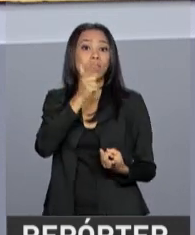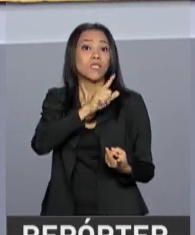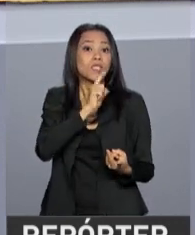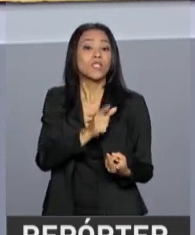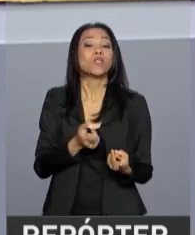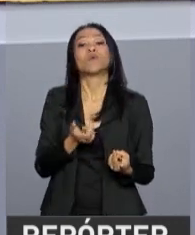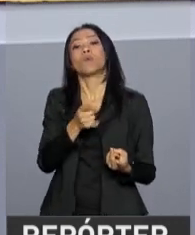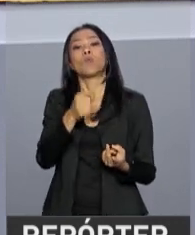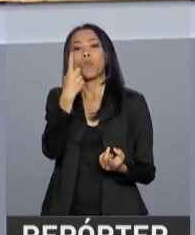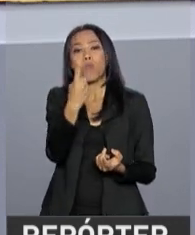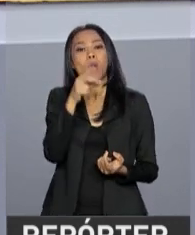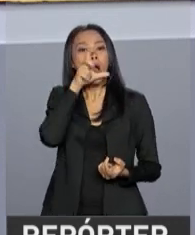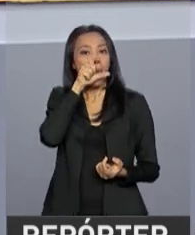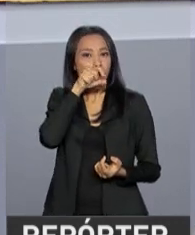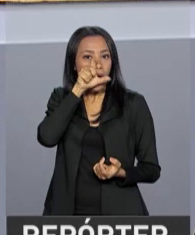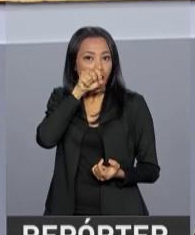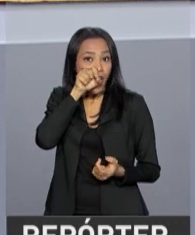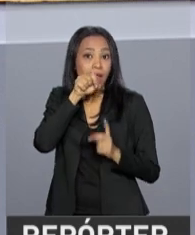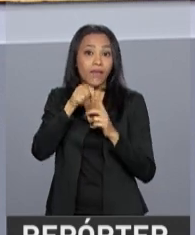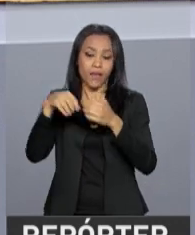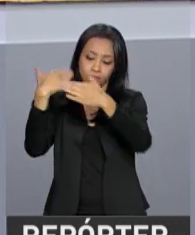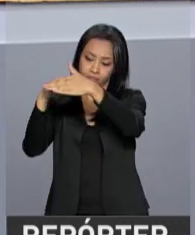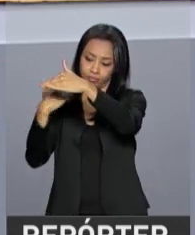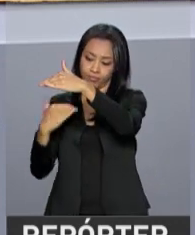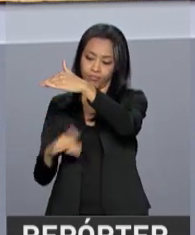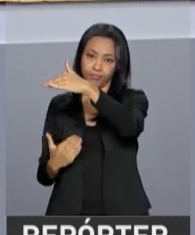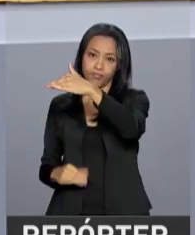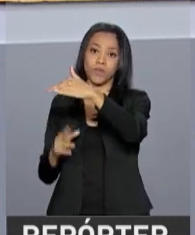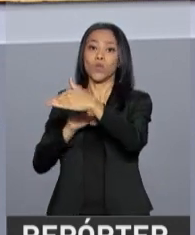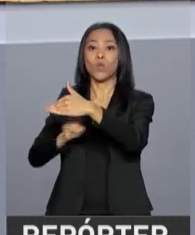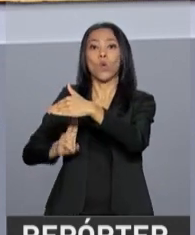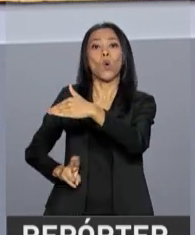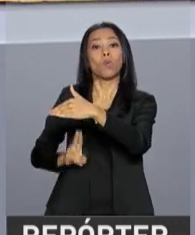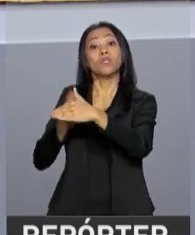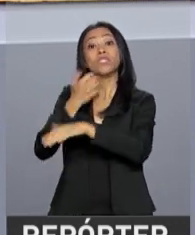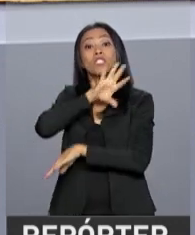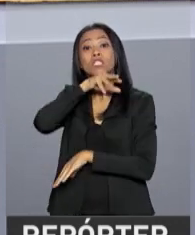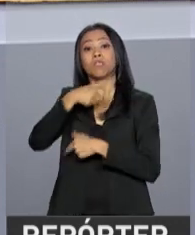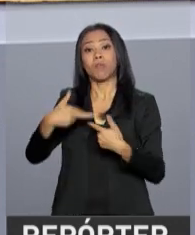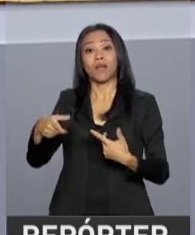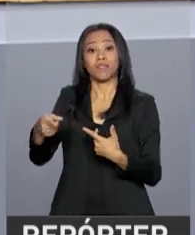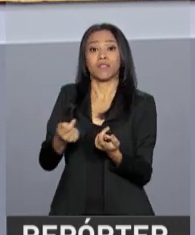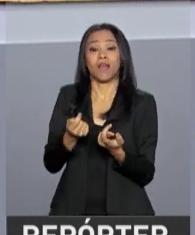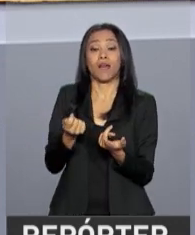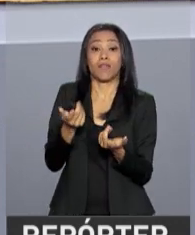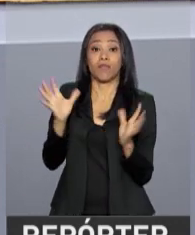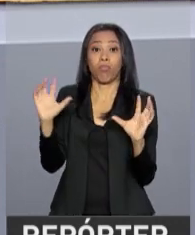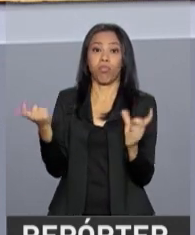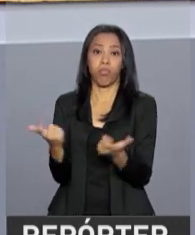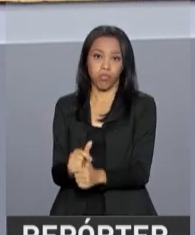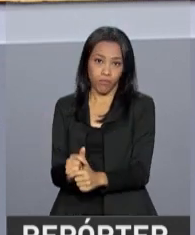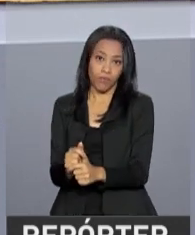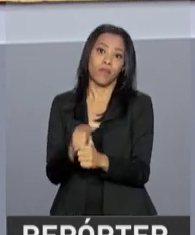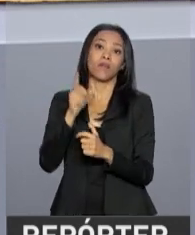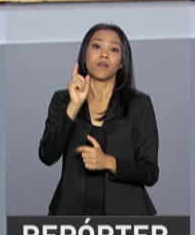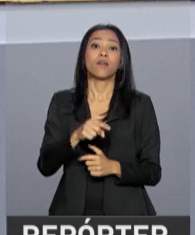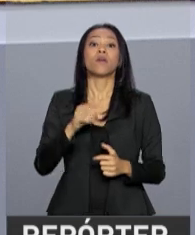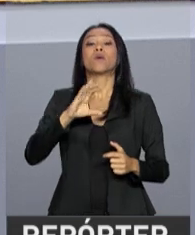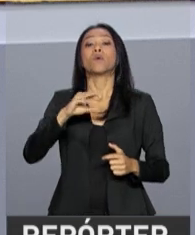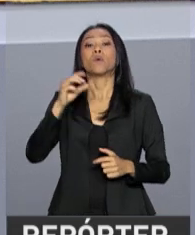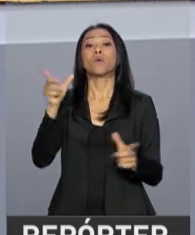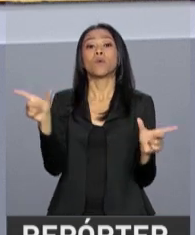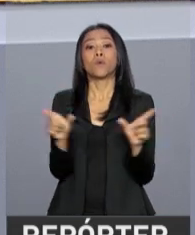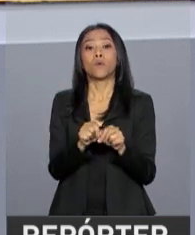espécie de papagaio da lista de animais ameaçados de extinção para o instituto chico mendes de conservação da biodiversidade icm-bio